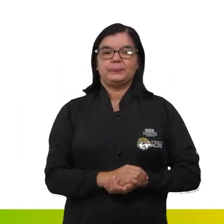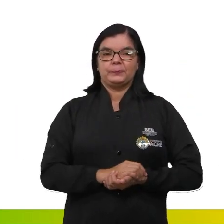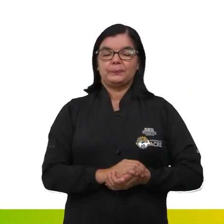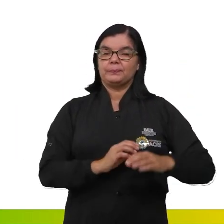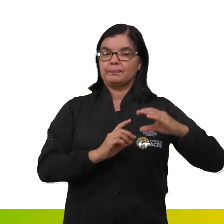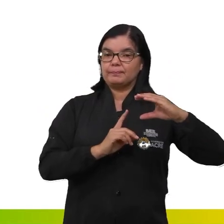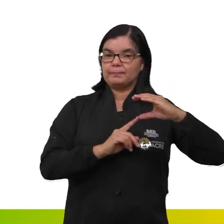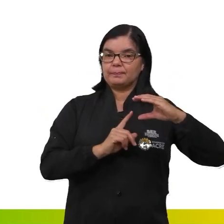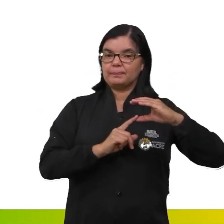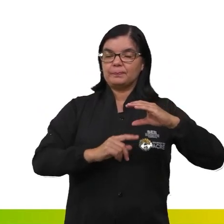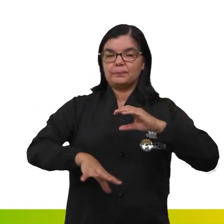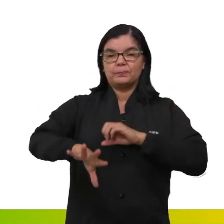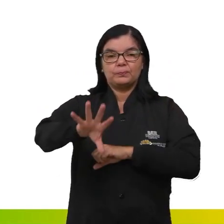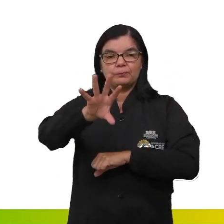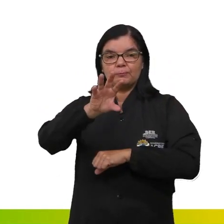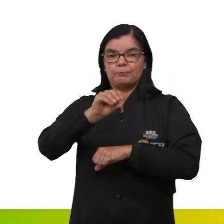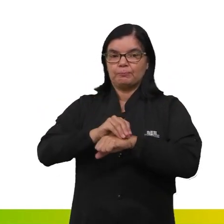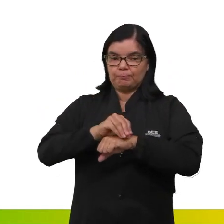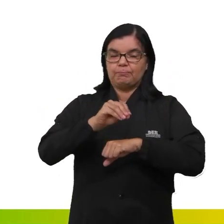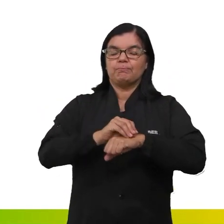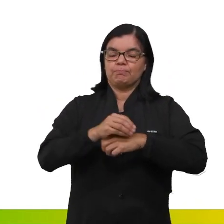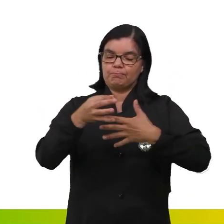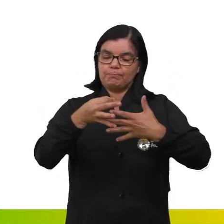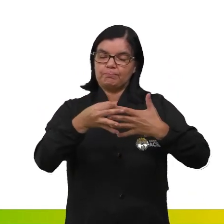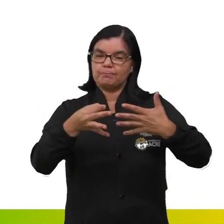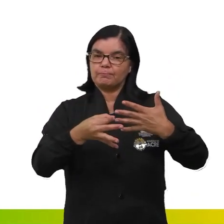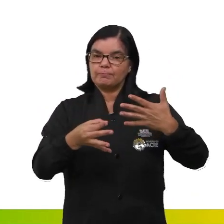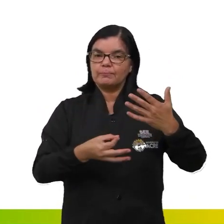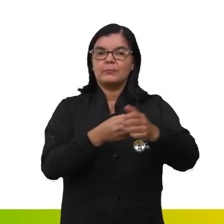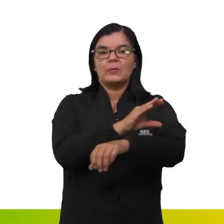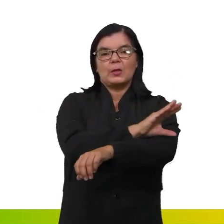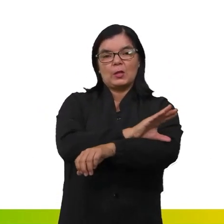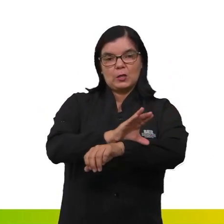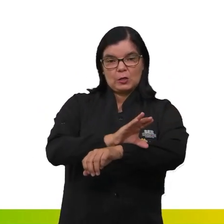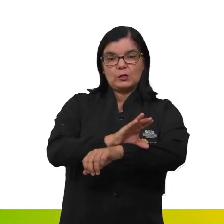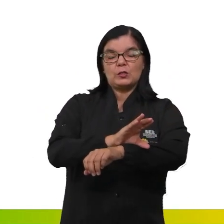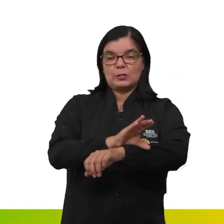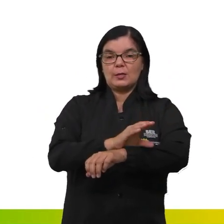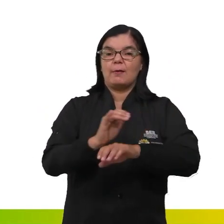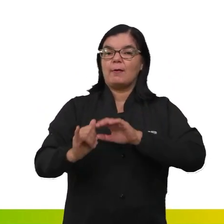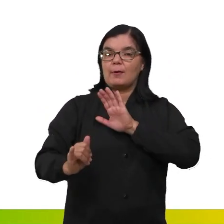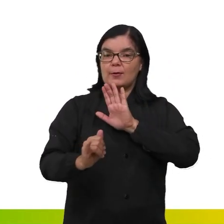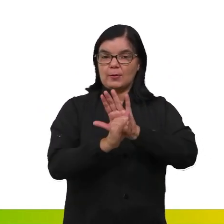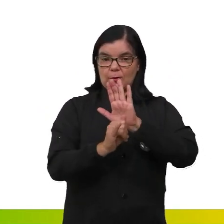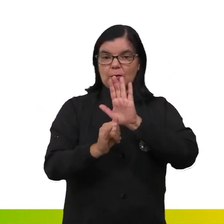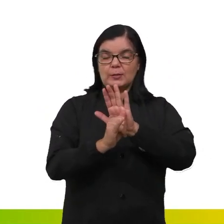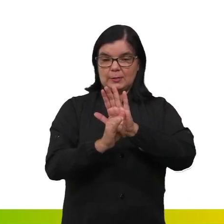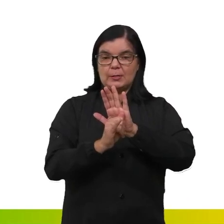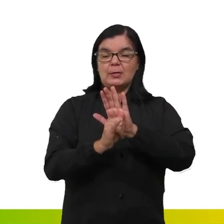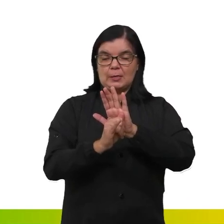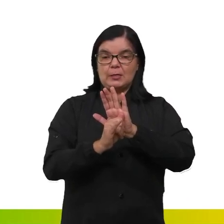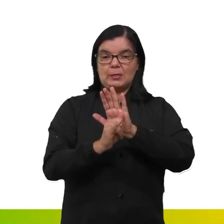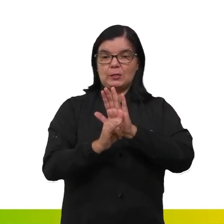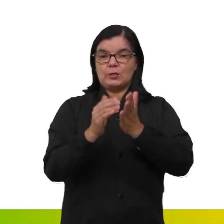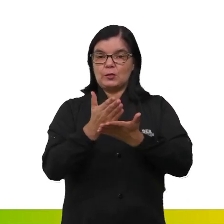Letra C, a incorporação de elementos culturais diversos, criando identidades híbridas